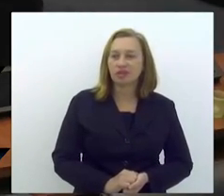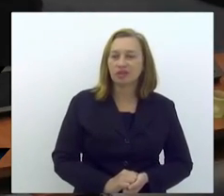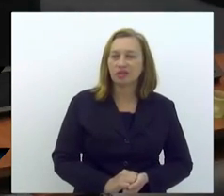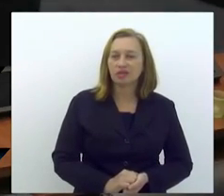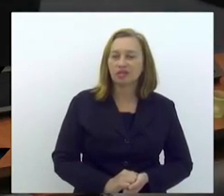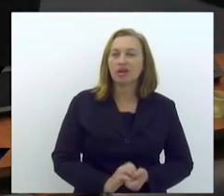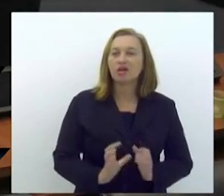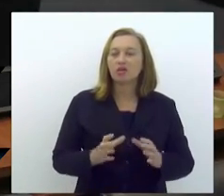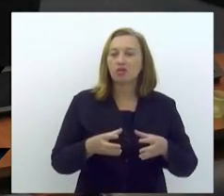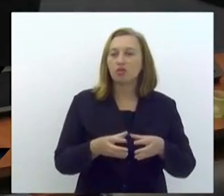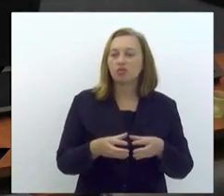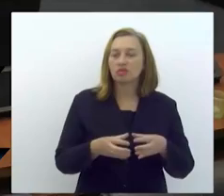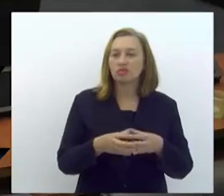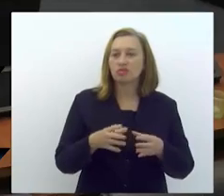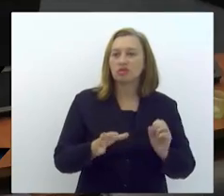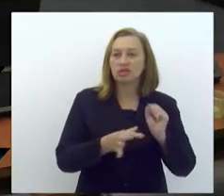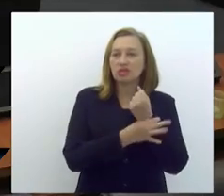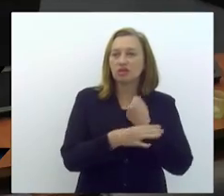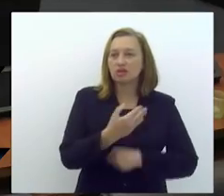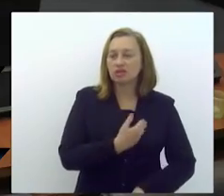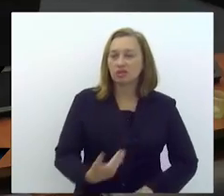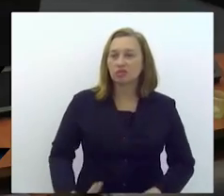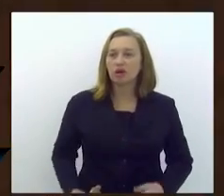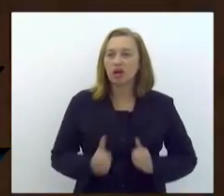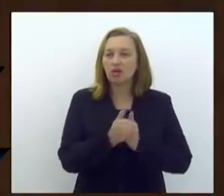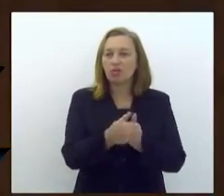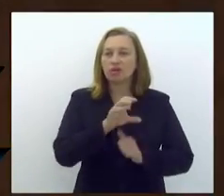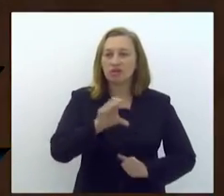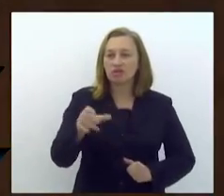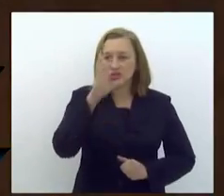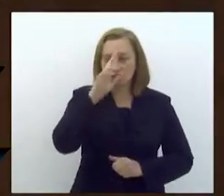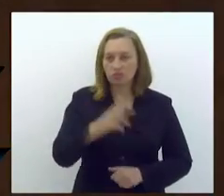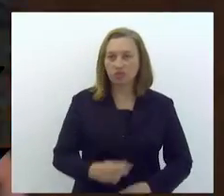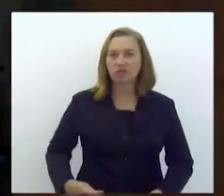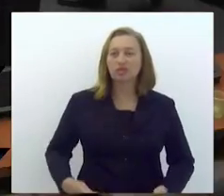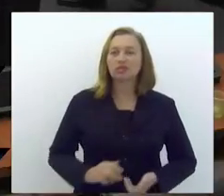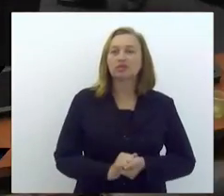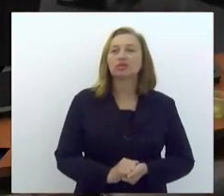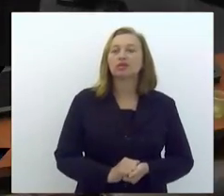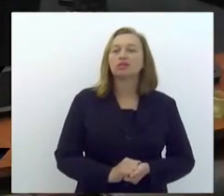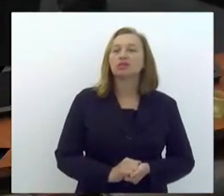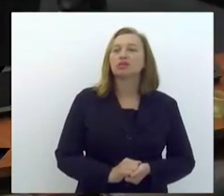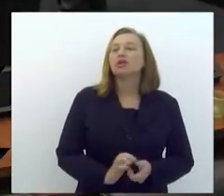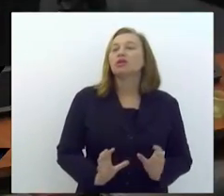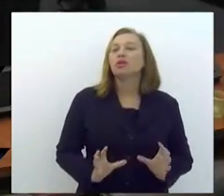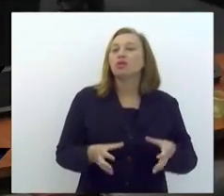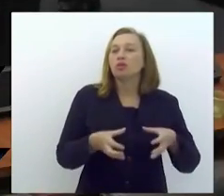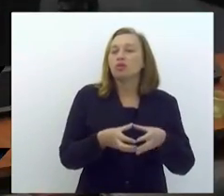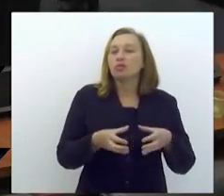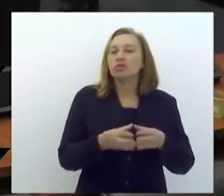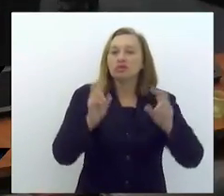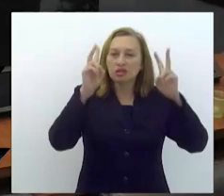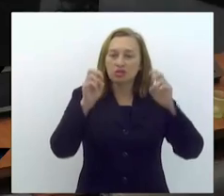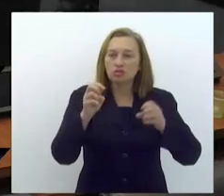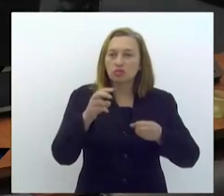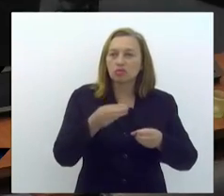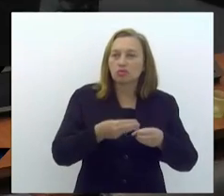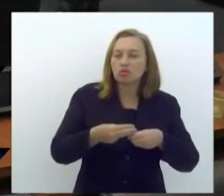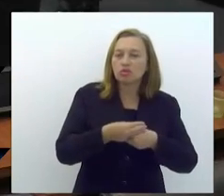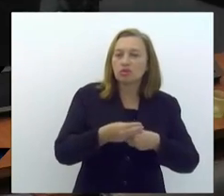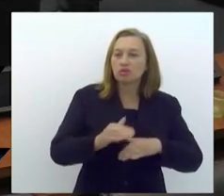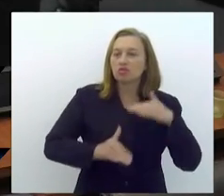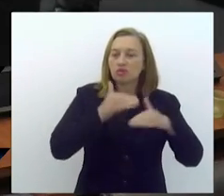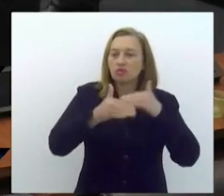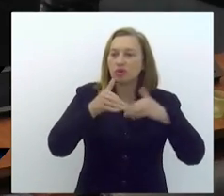pela comissão de segurança pública acompanha o parceiro ccj Presidente pela comissão de assuntos municipais e desenvolvimento Regional